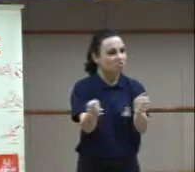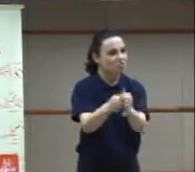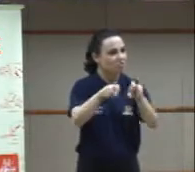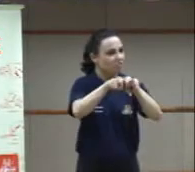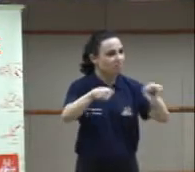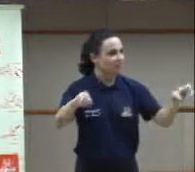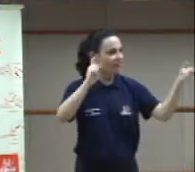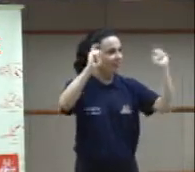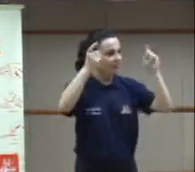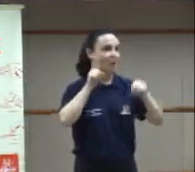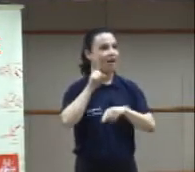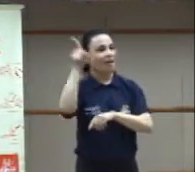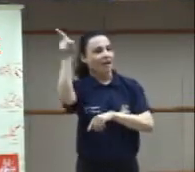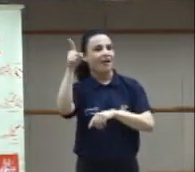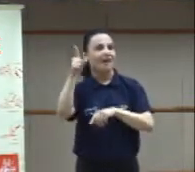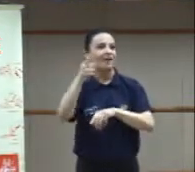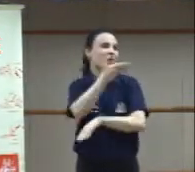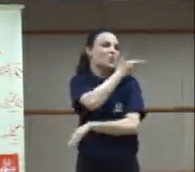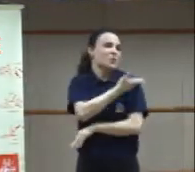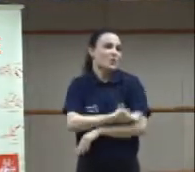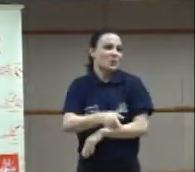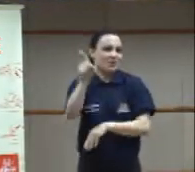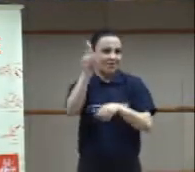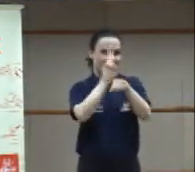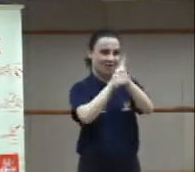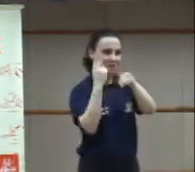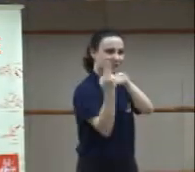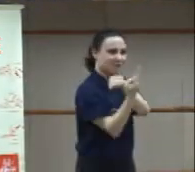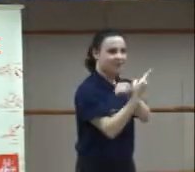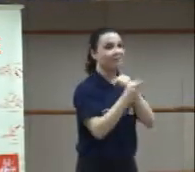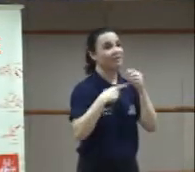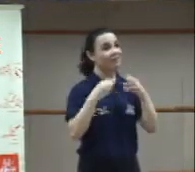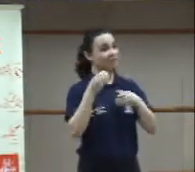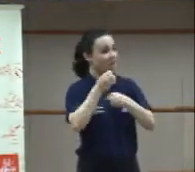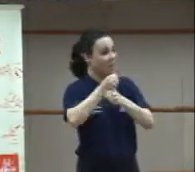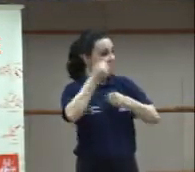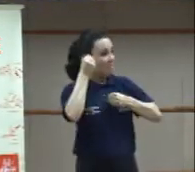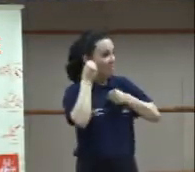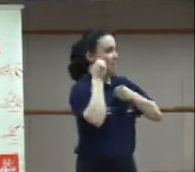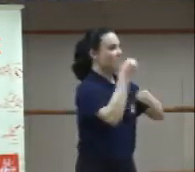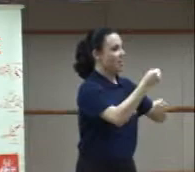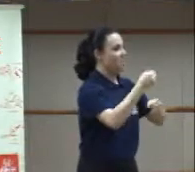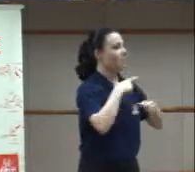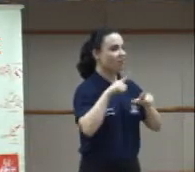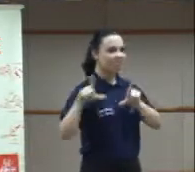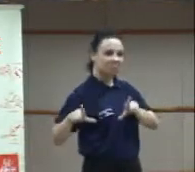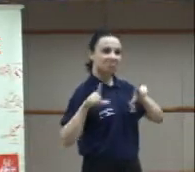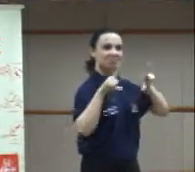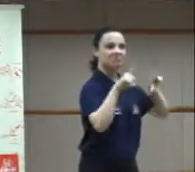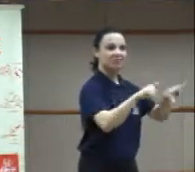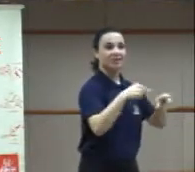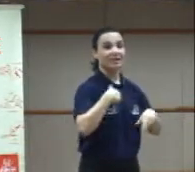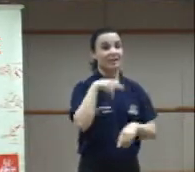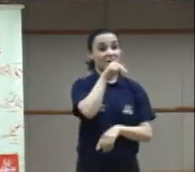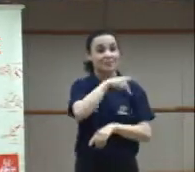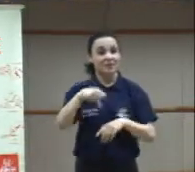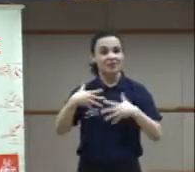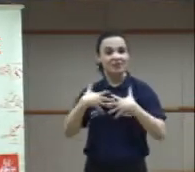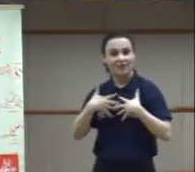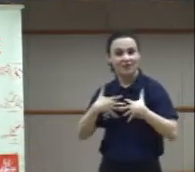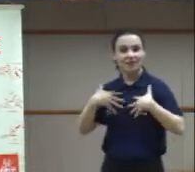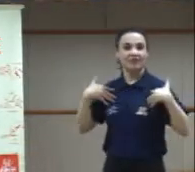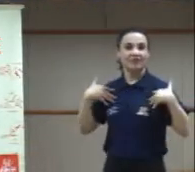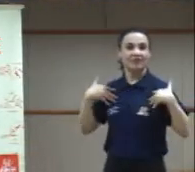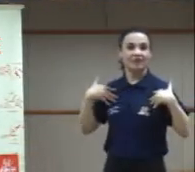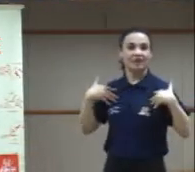numa reunião, num encontro de gestores que nós temos na faculdade. Então, ele vai se sentir muito